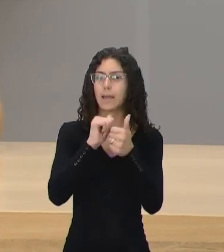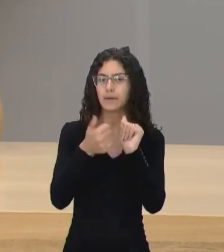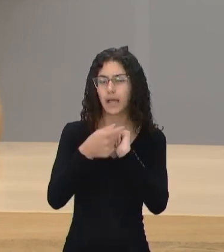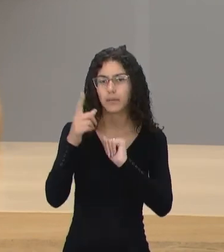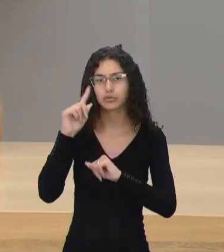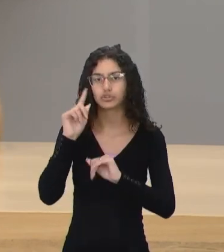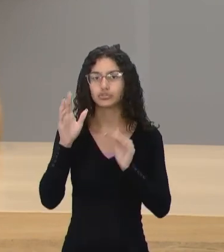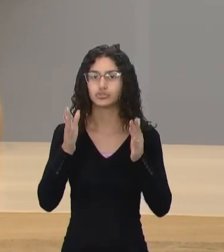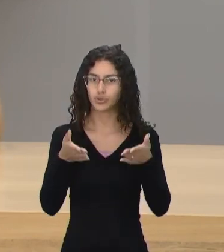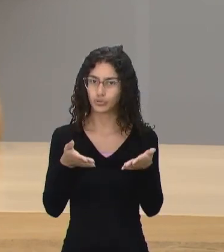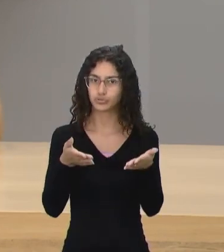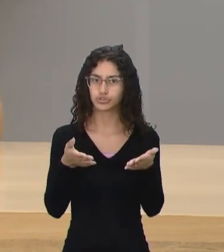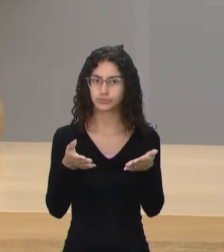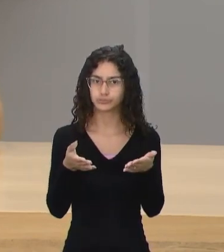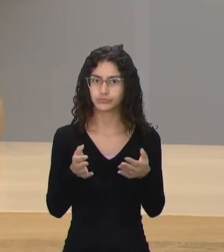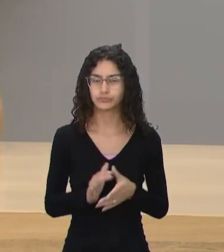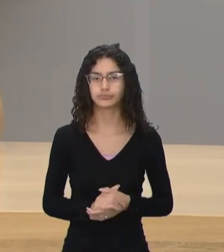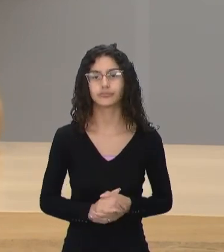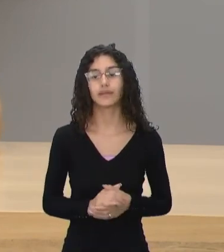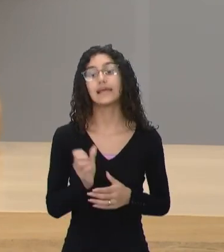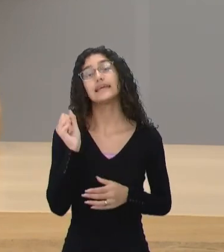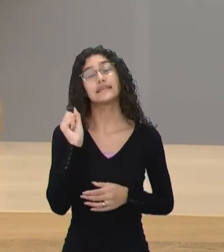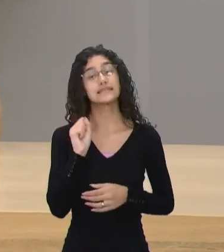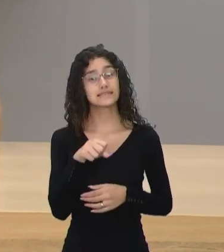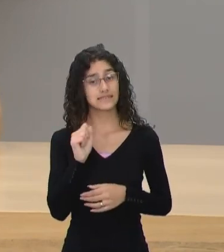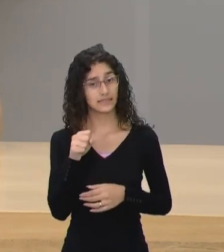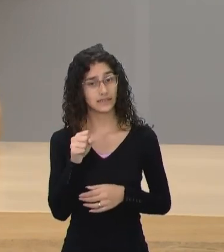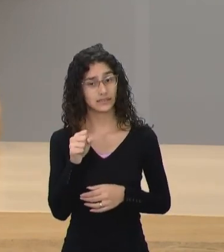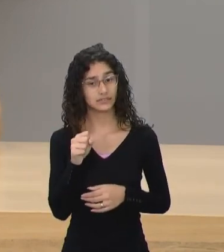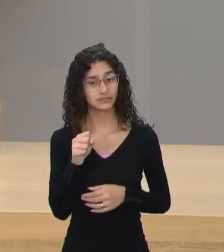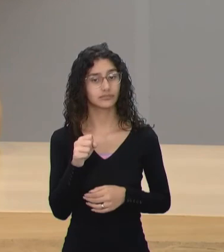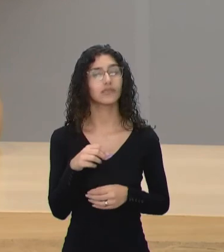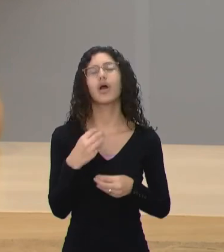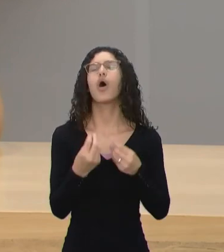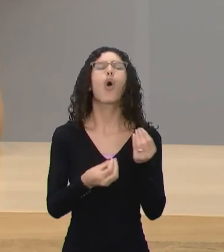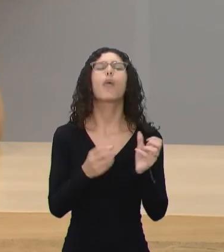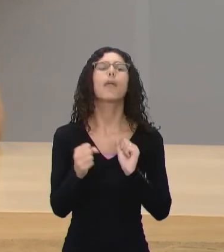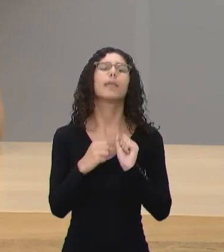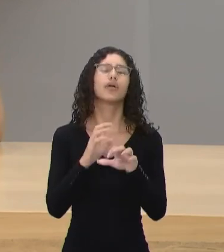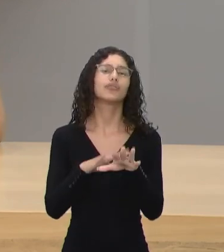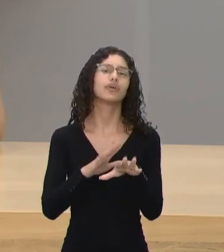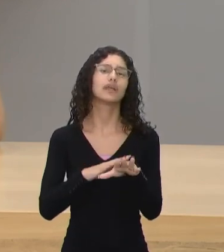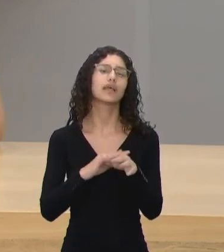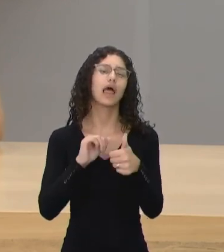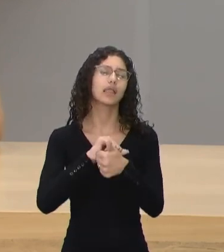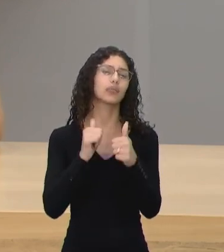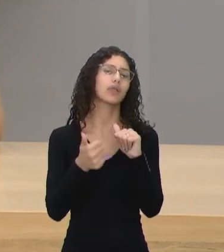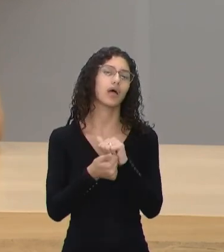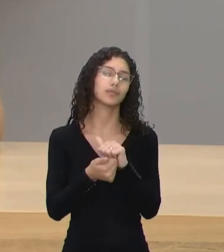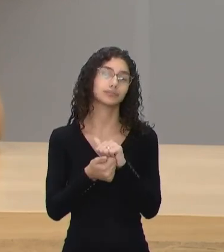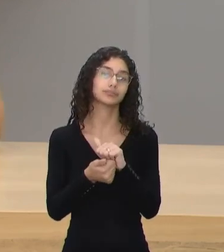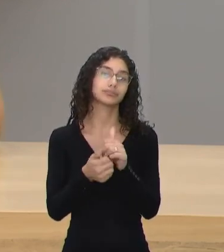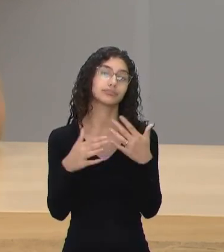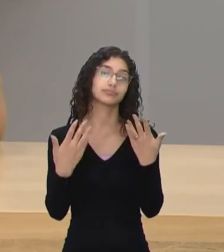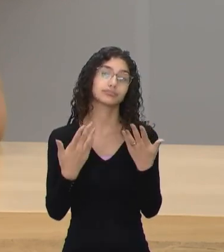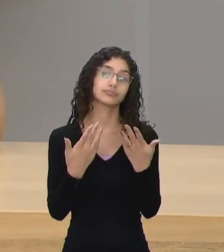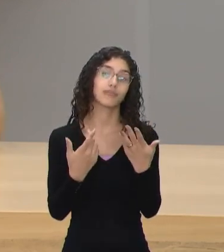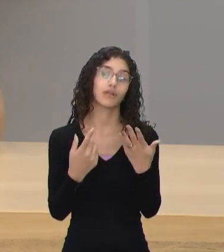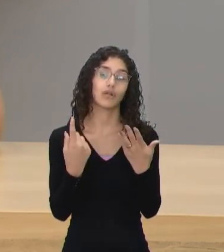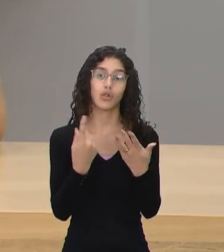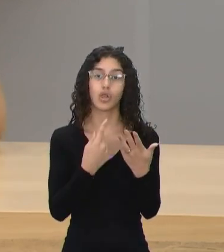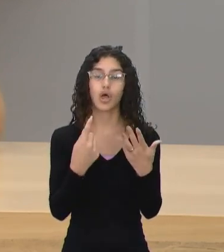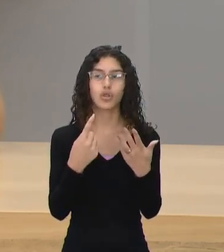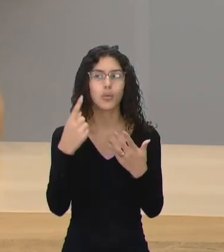dias atuais? Se sim, como é que você pode fazer essa adaptação? Então, na nossa